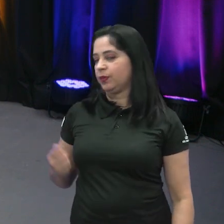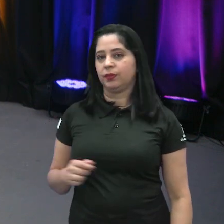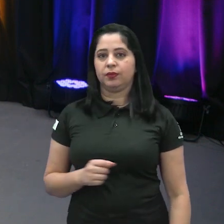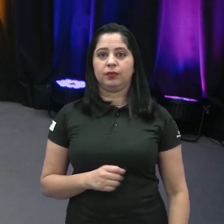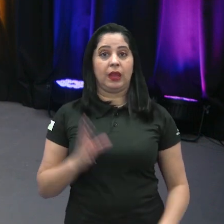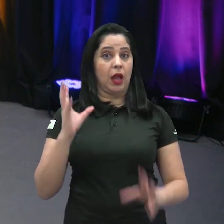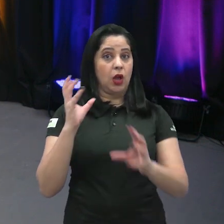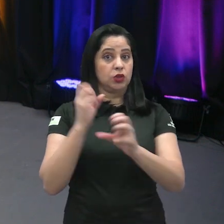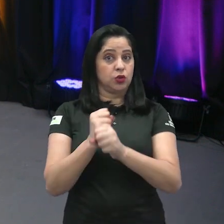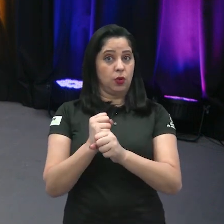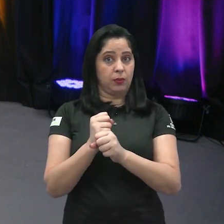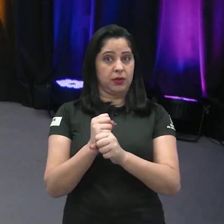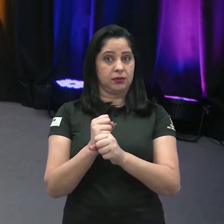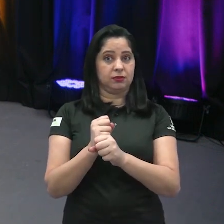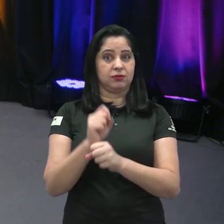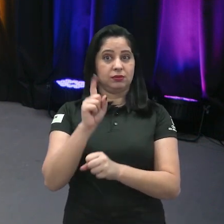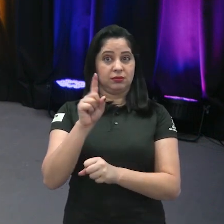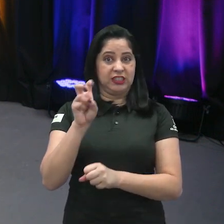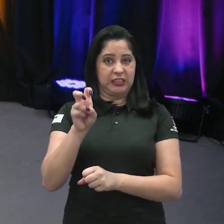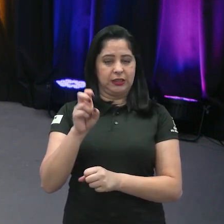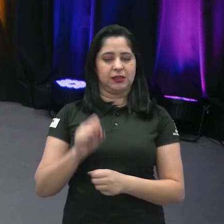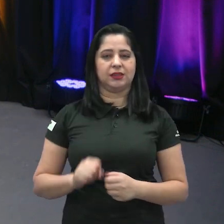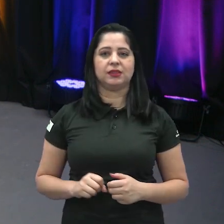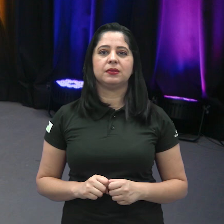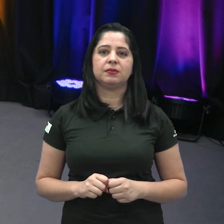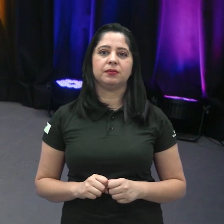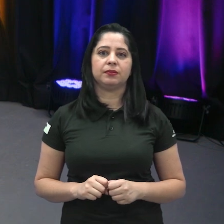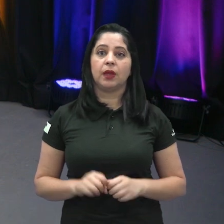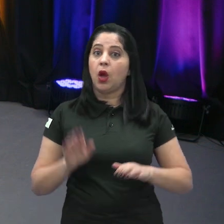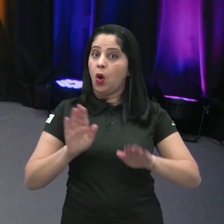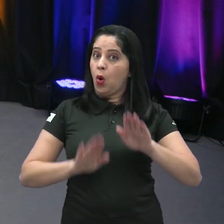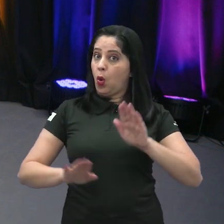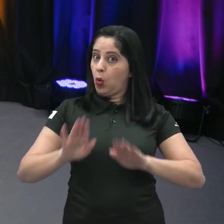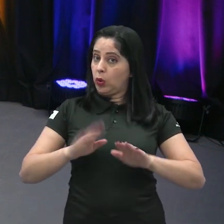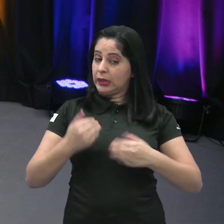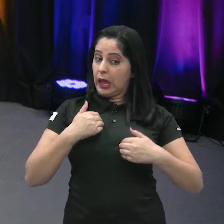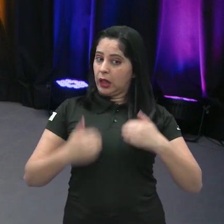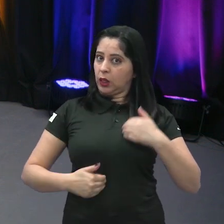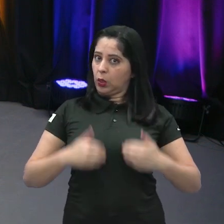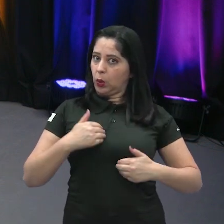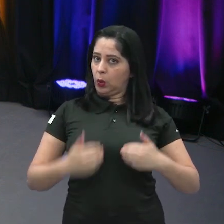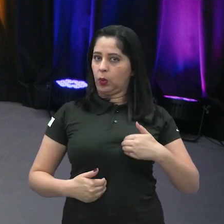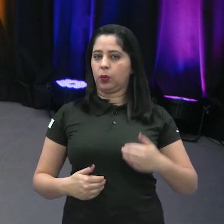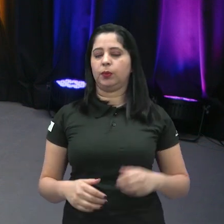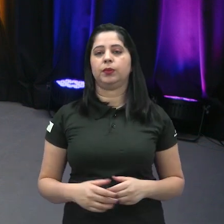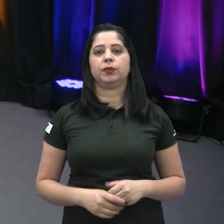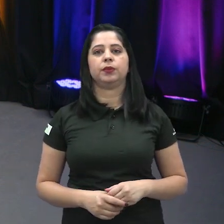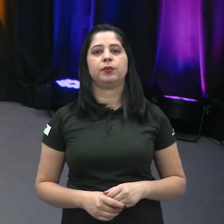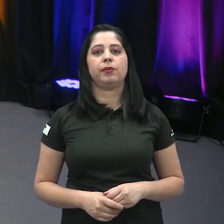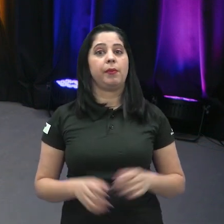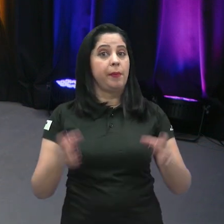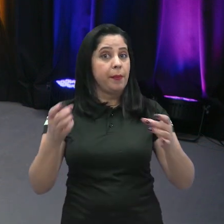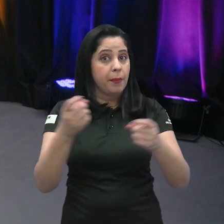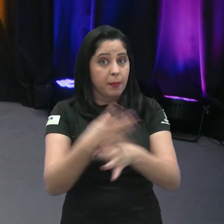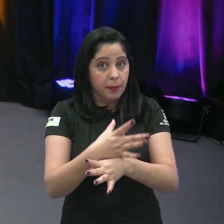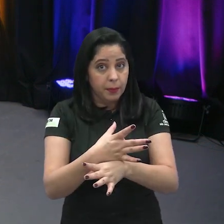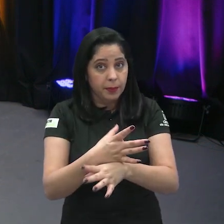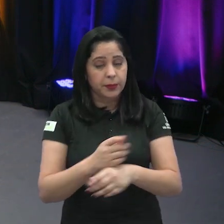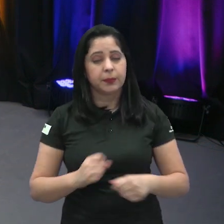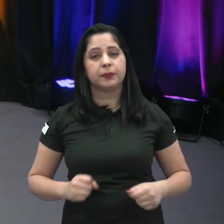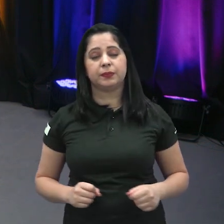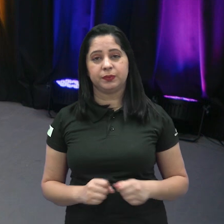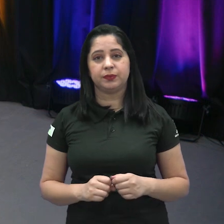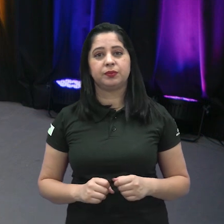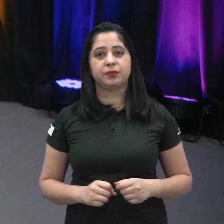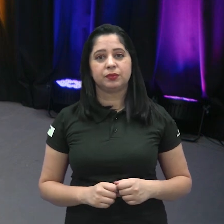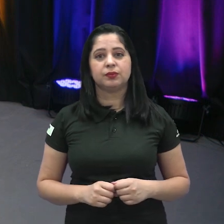aqui, ó. Ok? Um trabalho de agachamento. Toma cuidado com o seu tronco também. Terminou essa